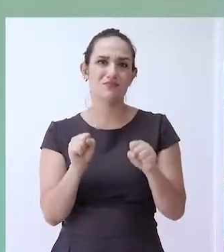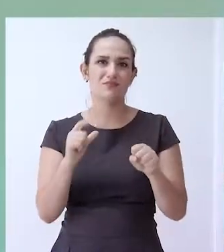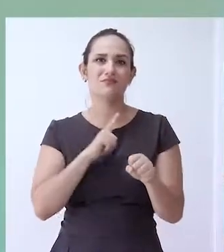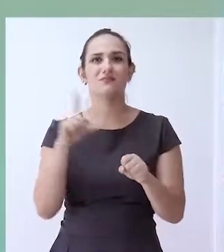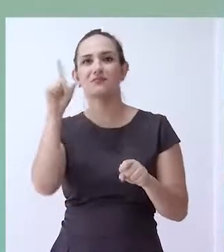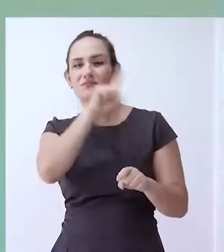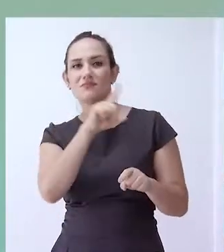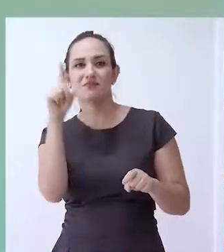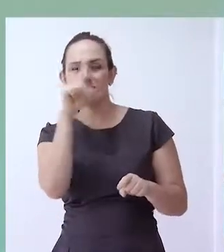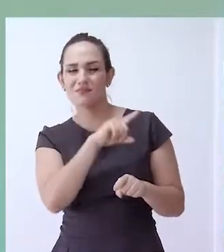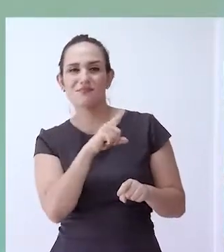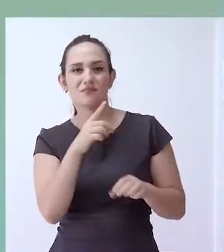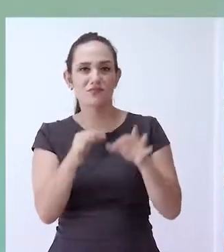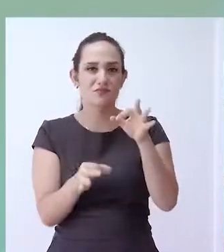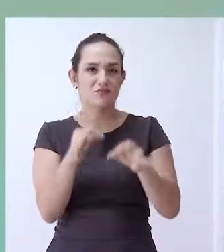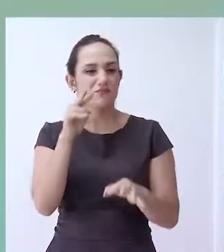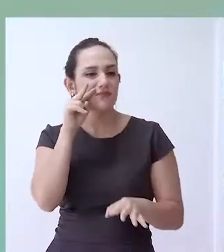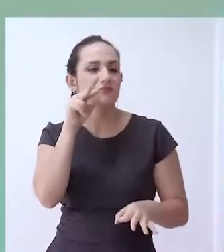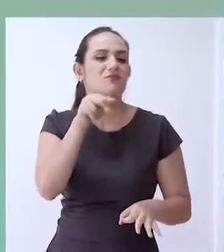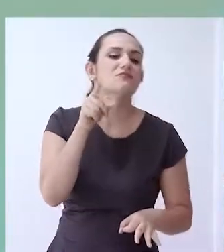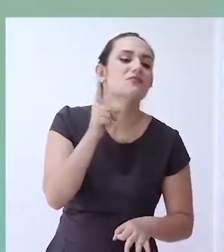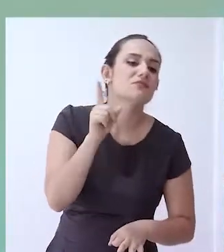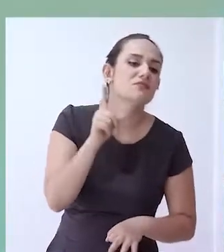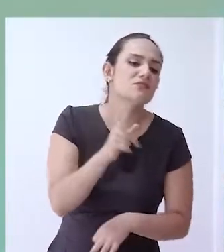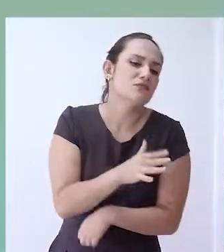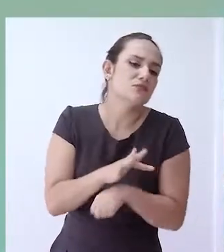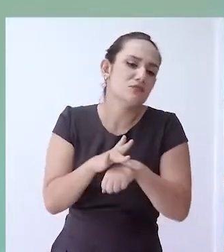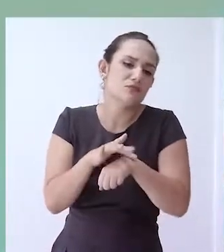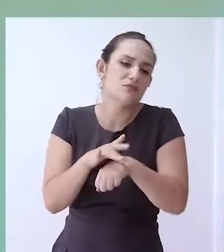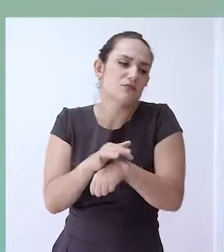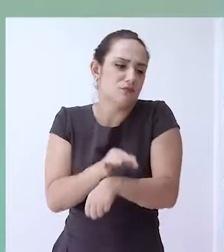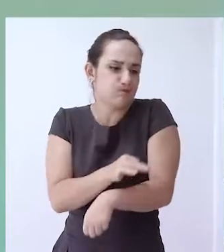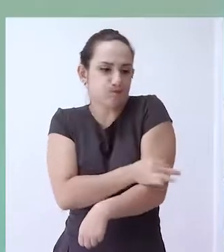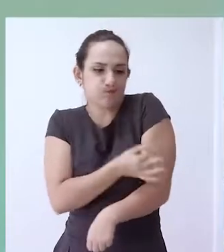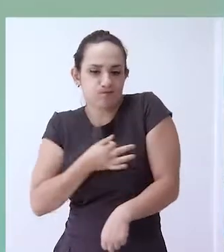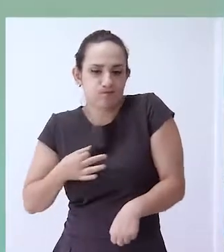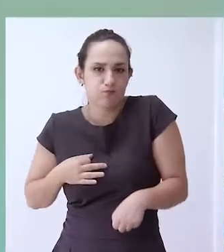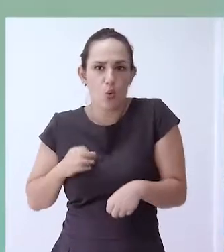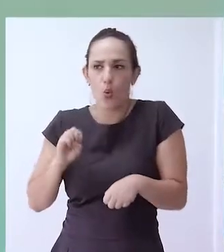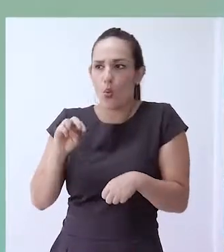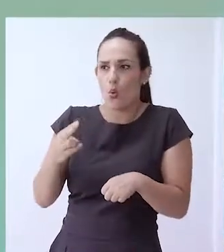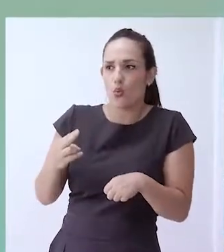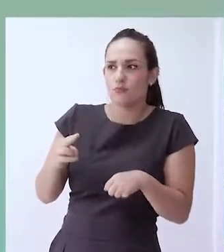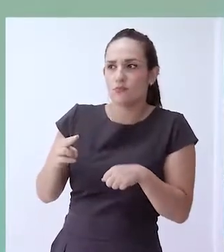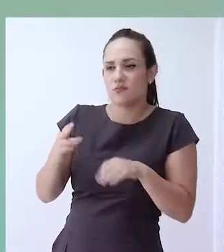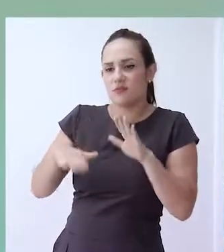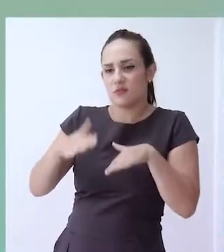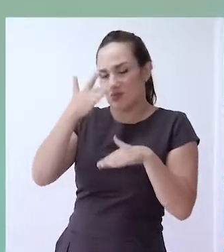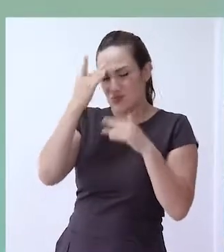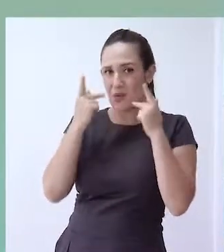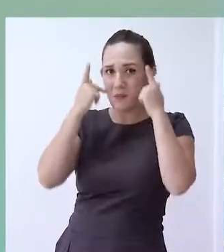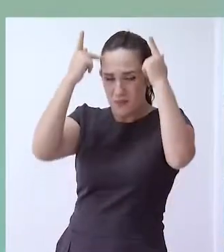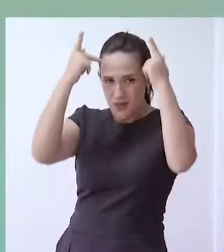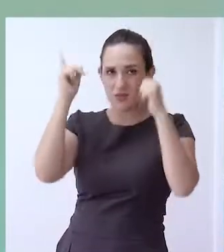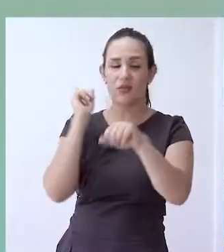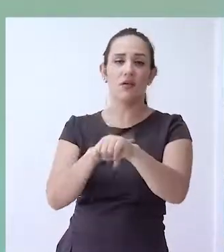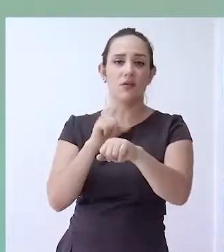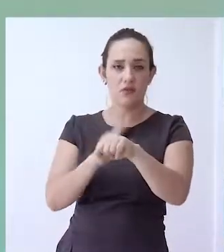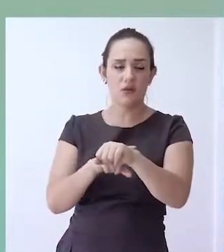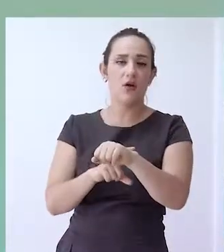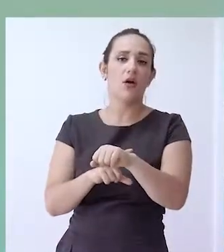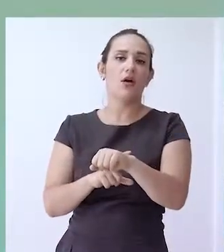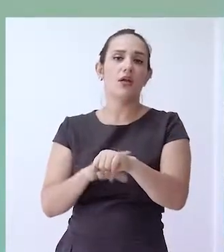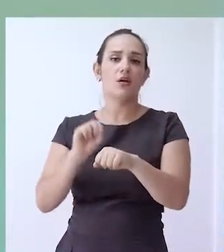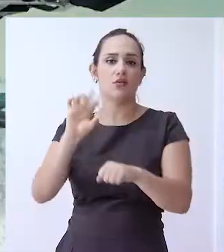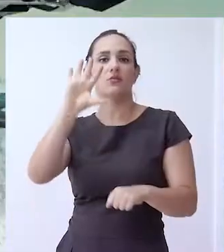pode passar ali alguma lesão, né? Pode deixar a pessoa não tão à vontade de contar o que realmente aconteceu